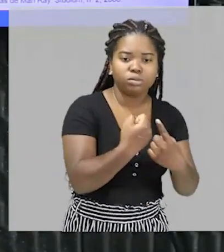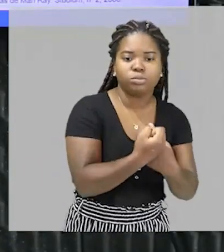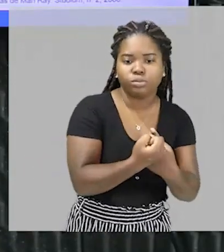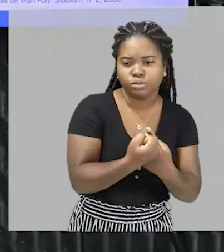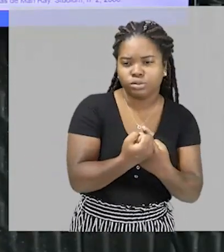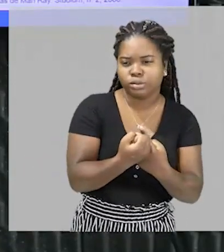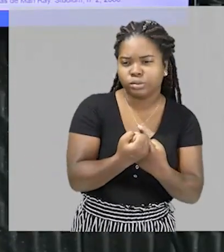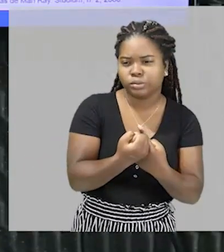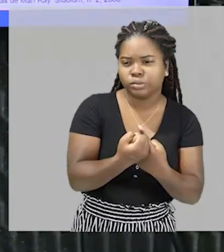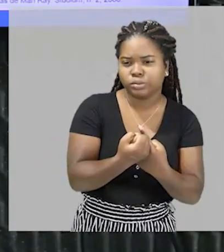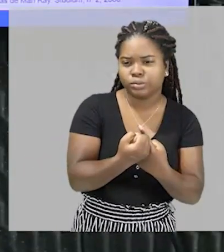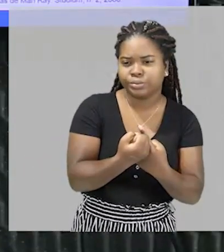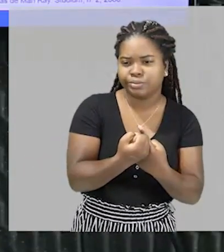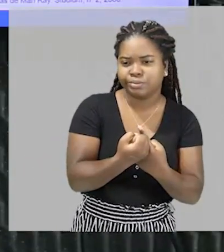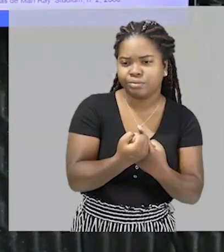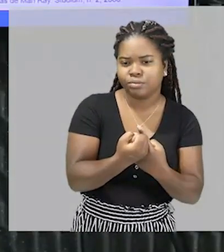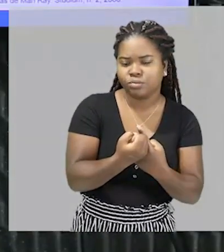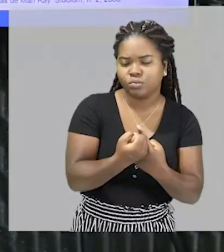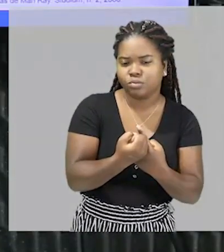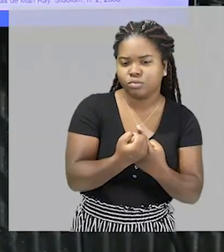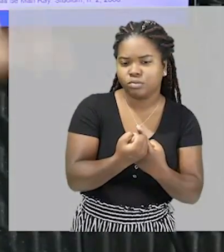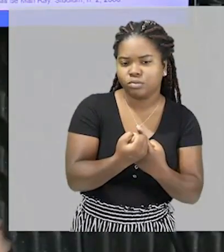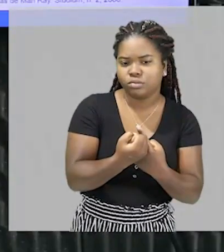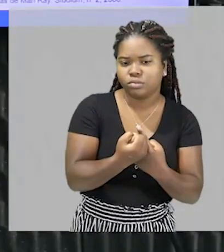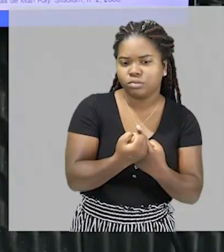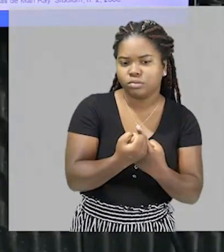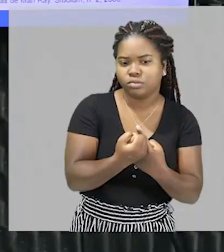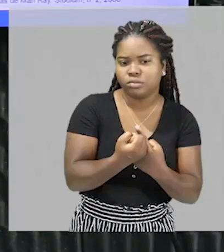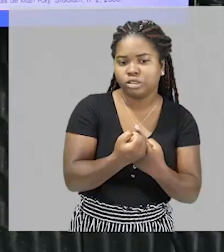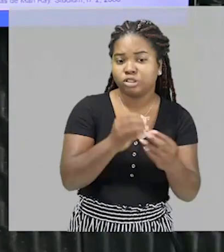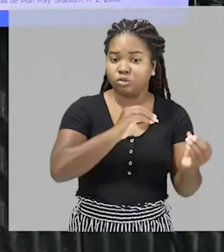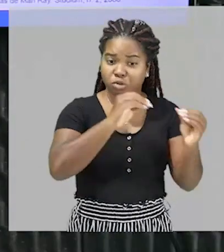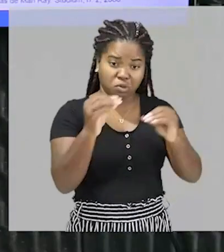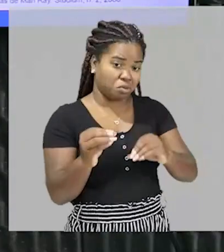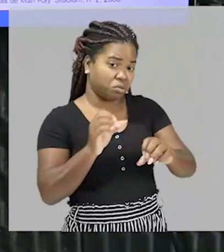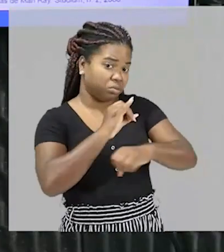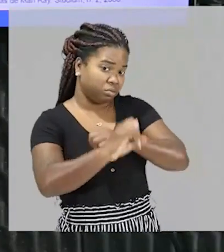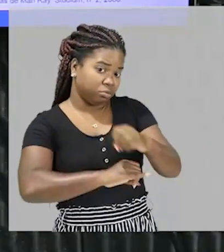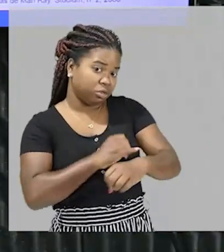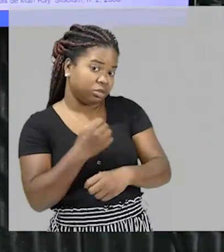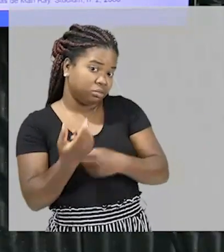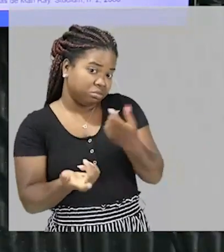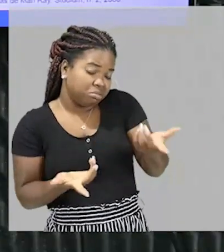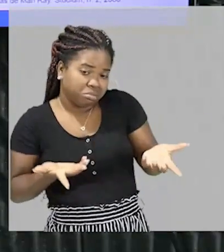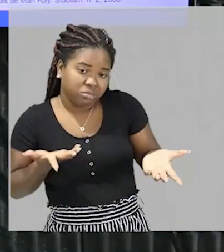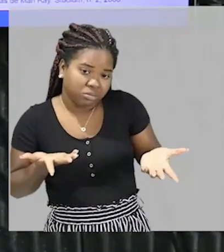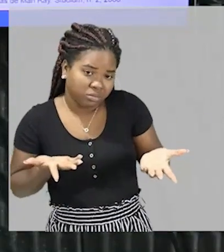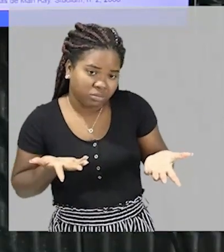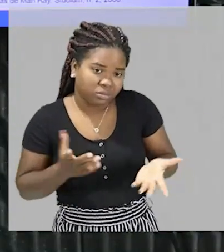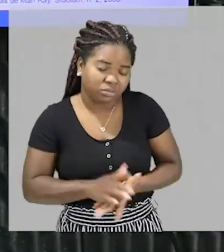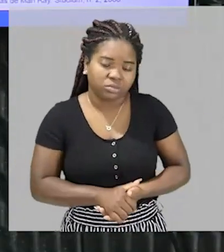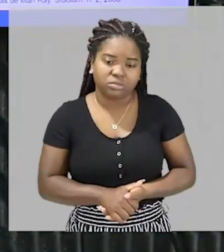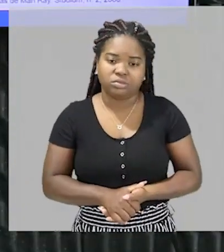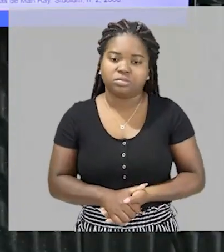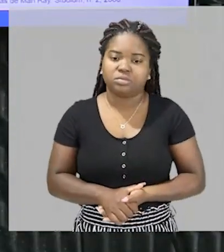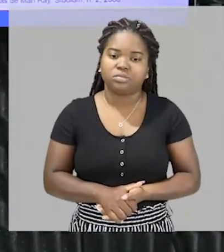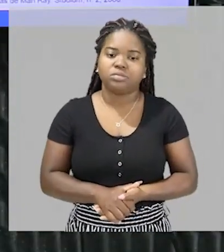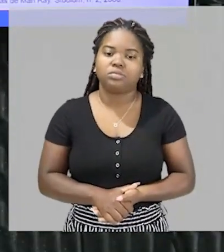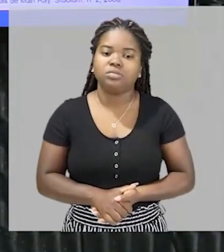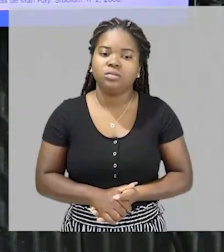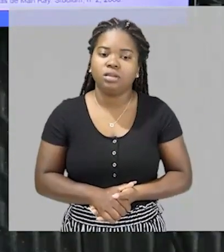né, o que eu estou atrás disso? Eu estou atrás de dizer que eu estou me lançando na internet, talvez, né, vou deixar essa situação mais para vocês. Então,